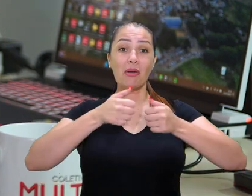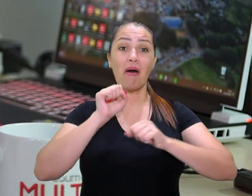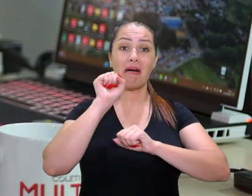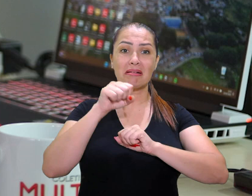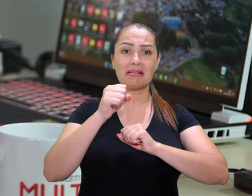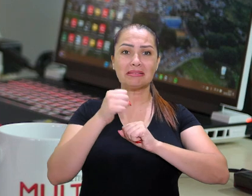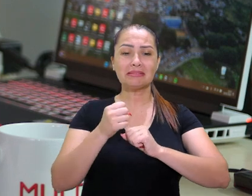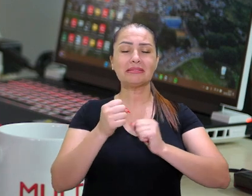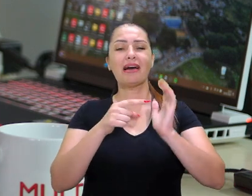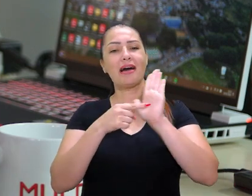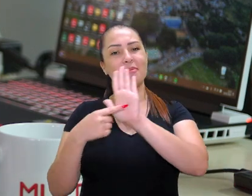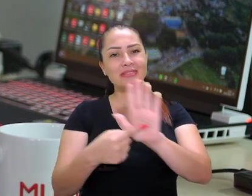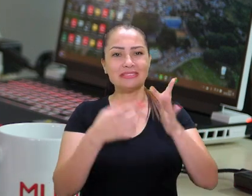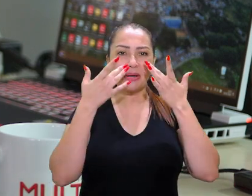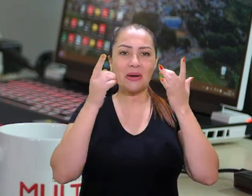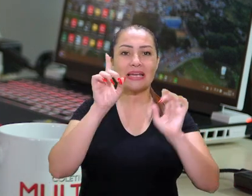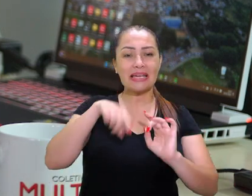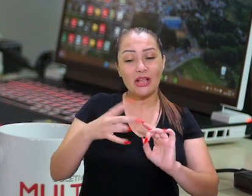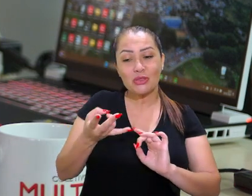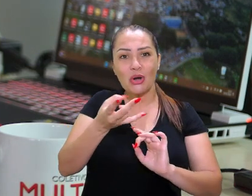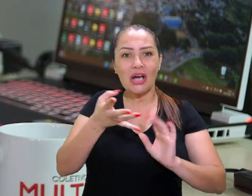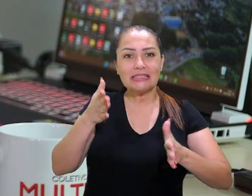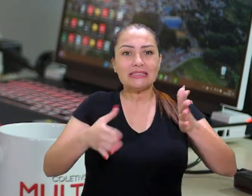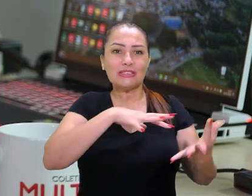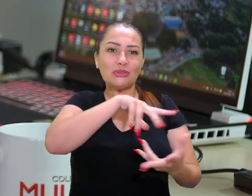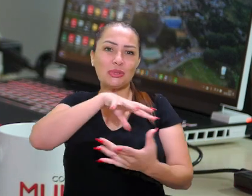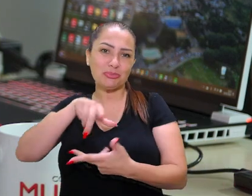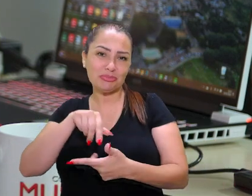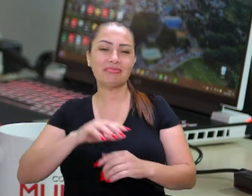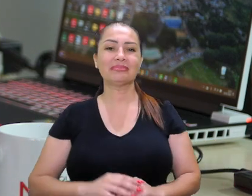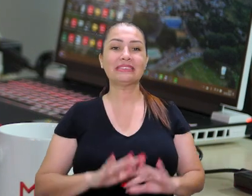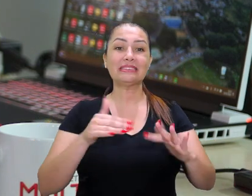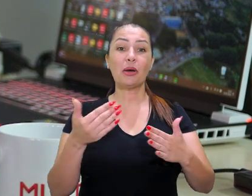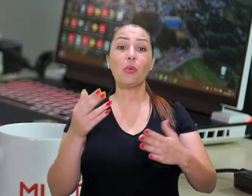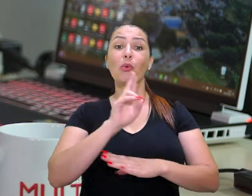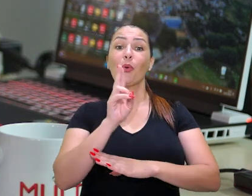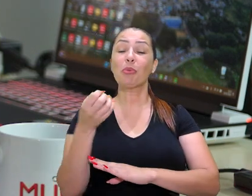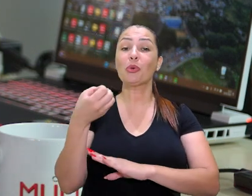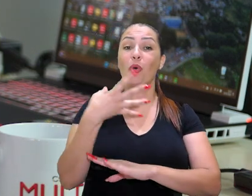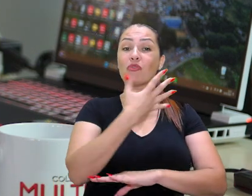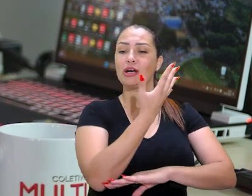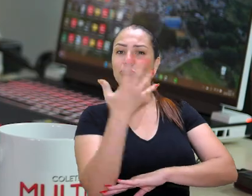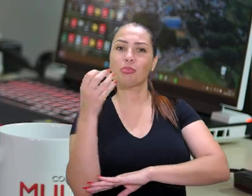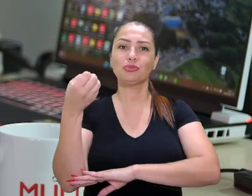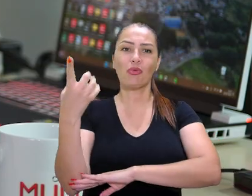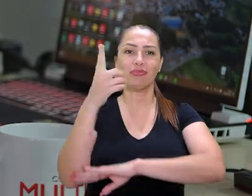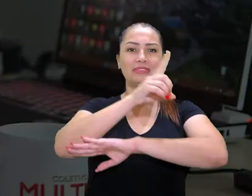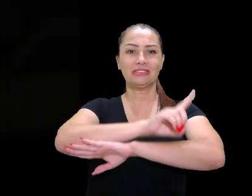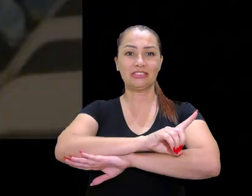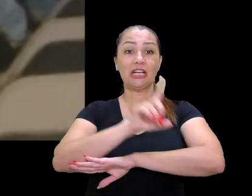primeiro espetáculo do Mensageiros, que de Drogas Entre Dois Mundos passa a se chamar A Sombra de um Novo Amanhecer, e aí então no dia 4 de abril